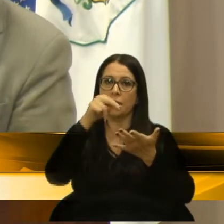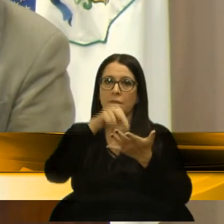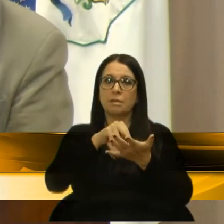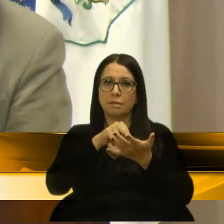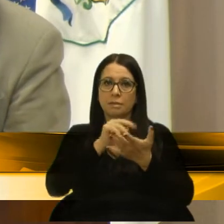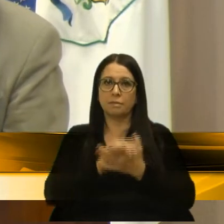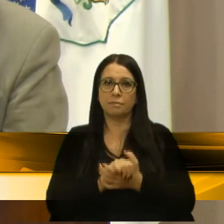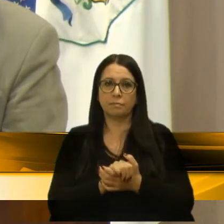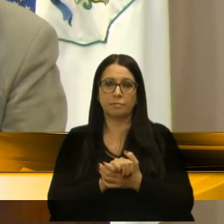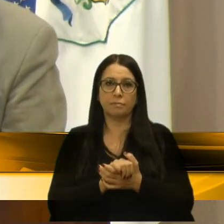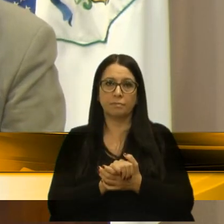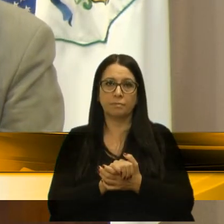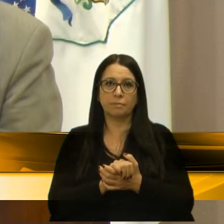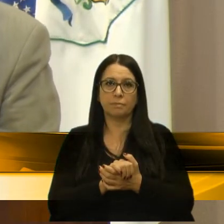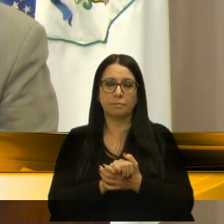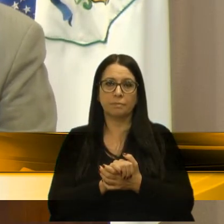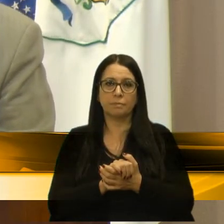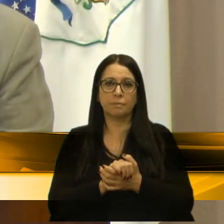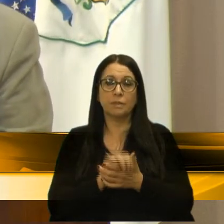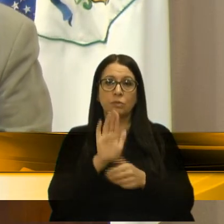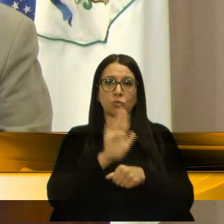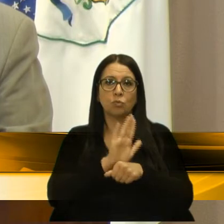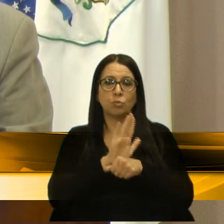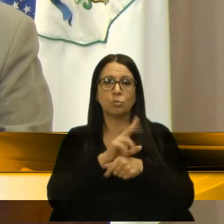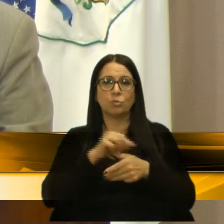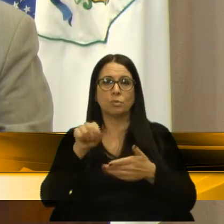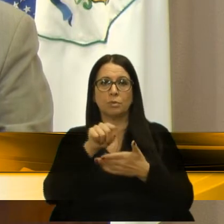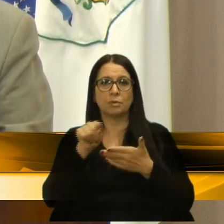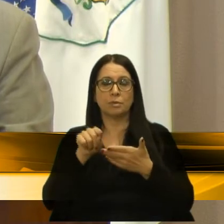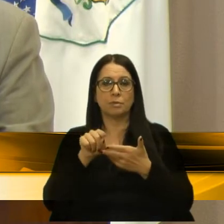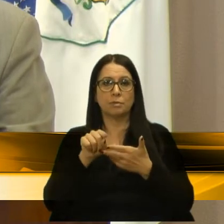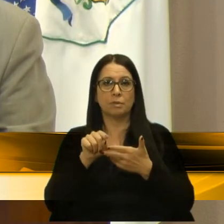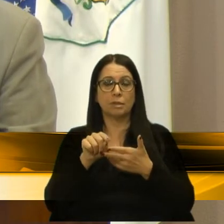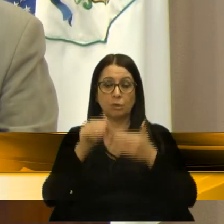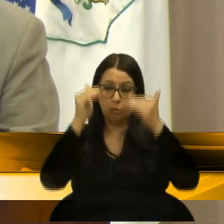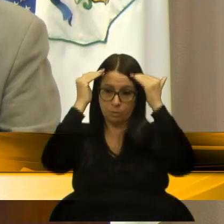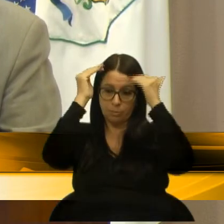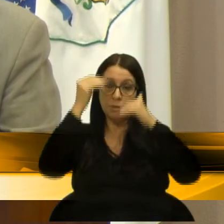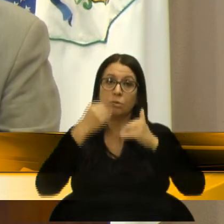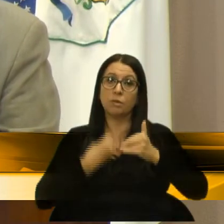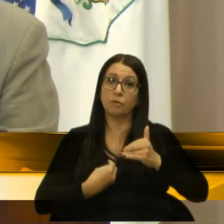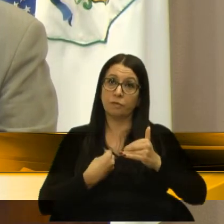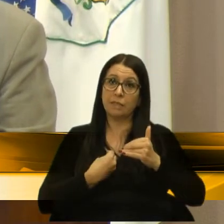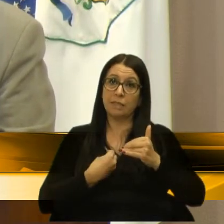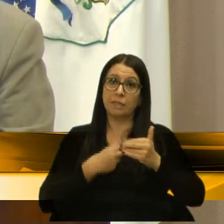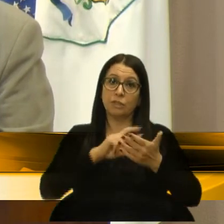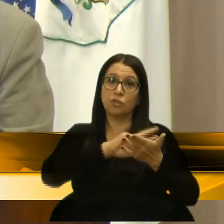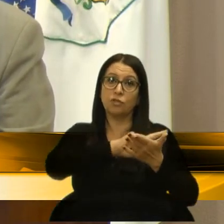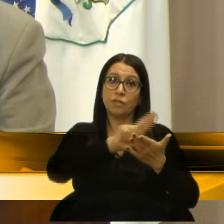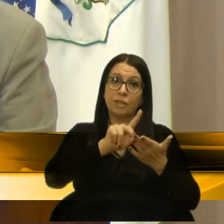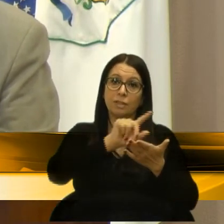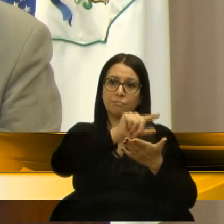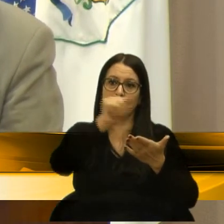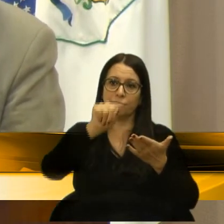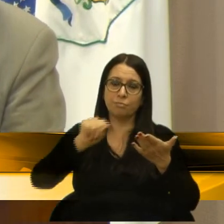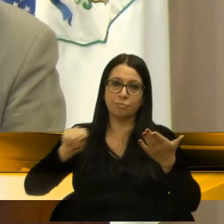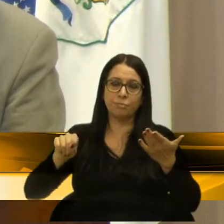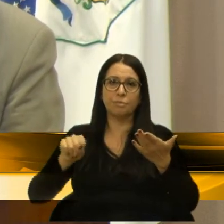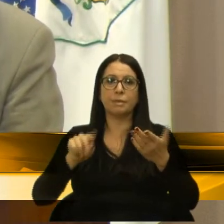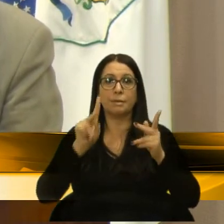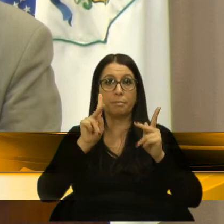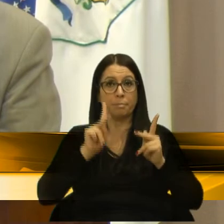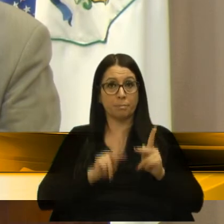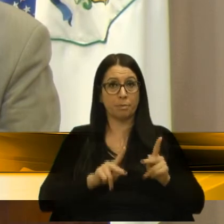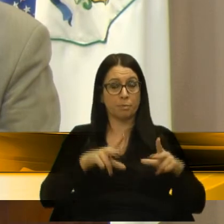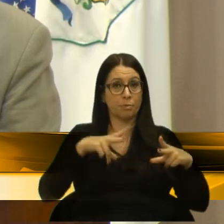realidades, interpelando sobre o respeito à vida em suas diversas dimensões,